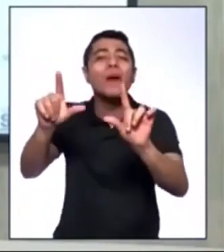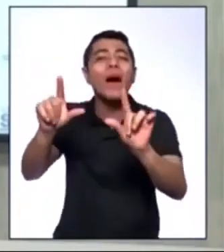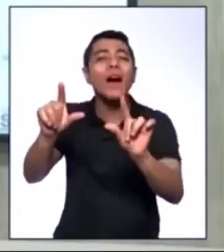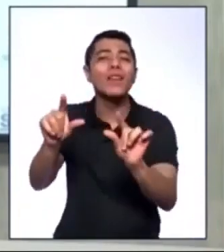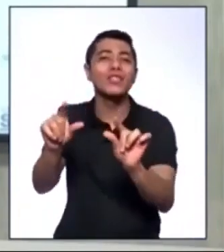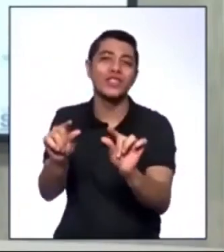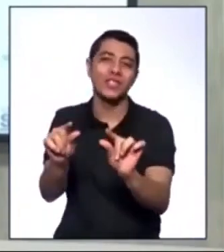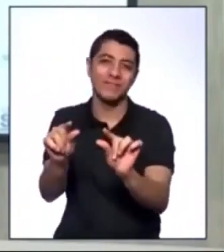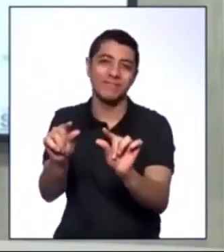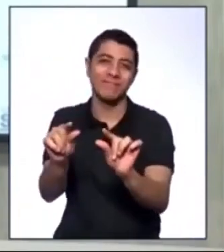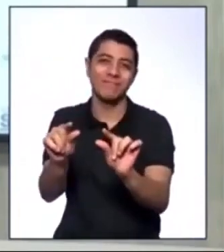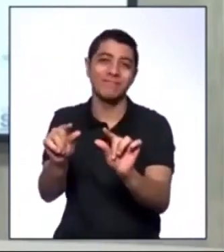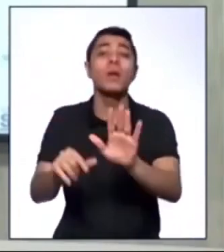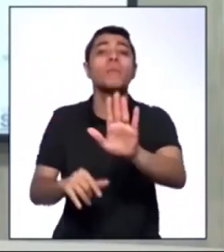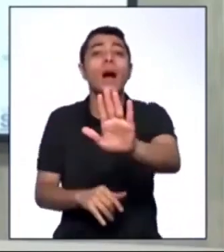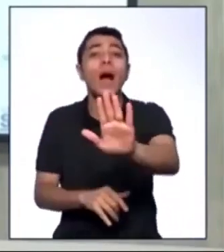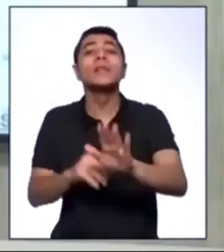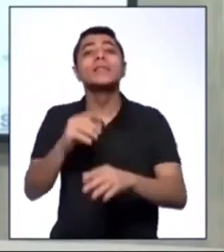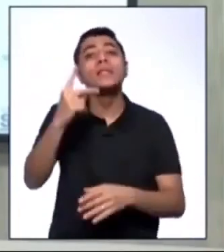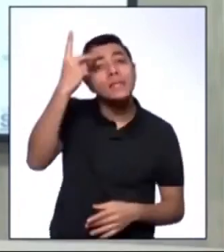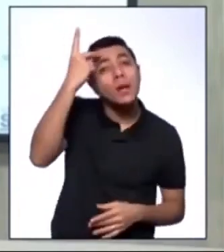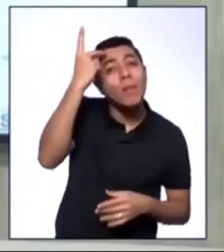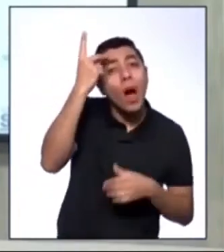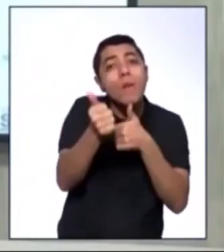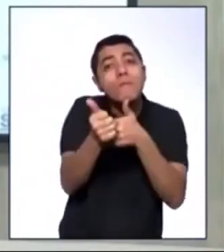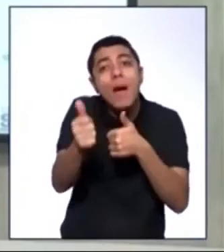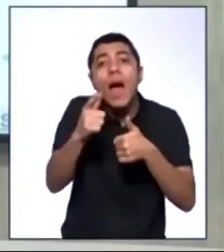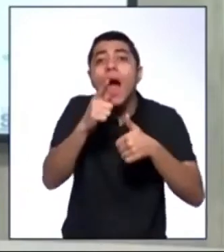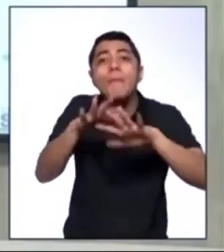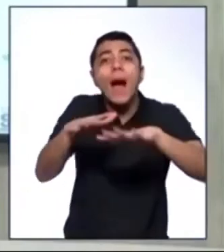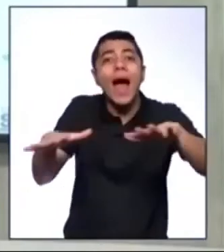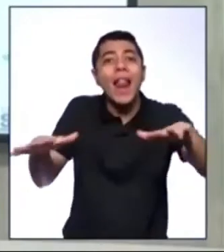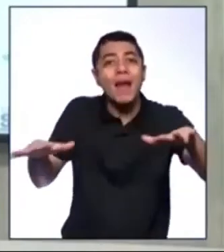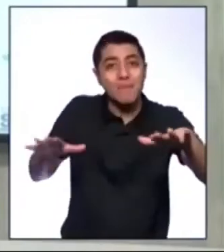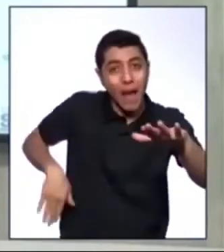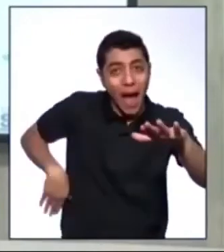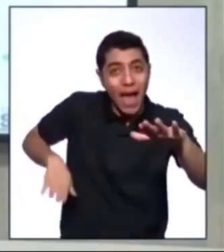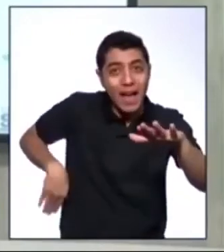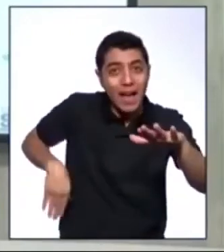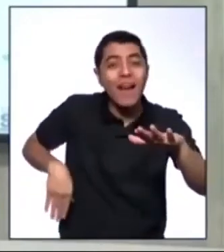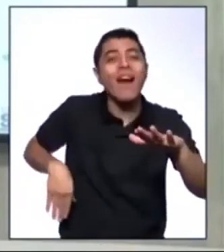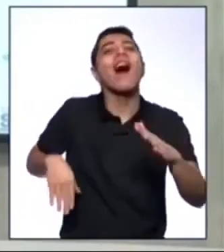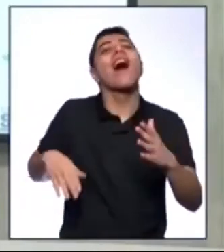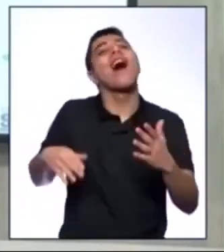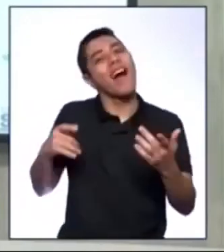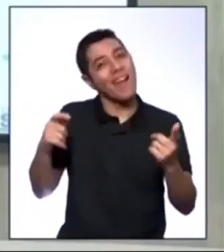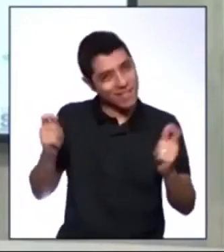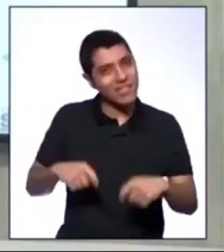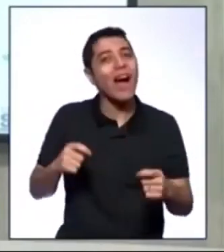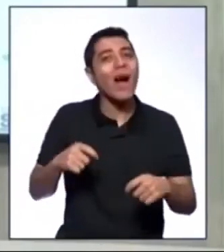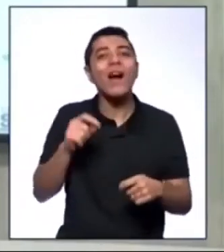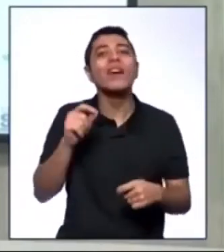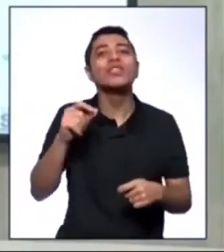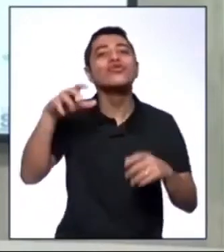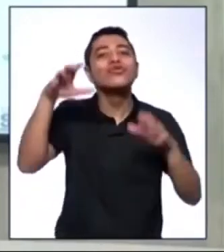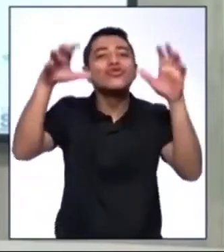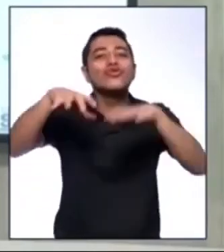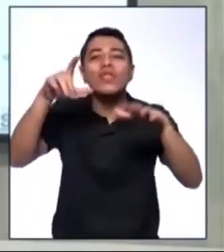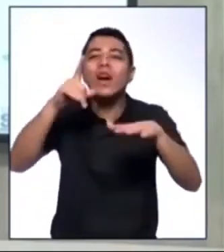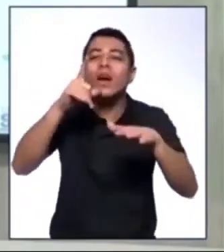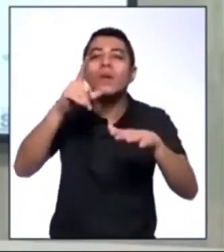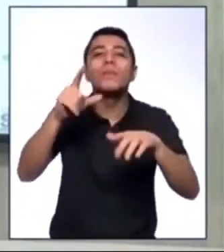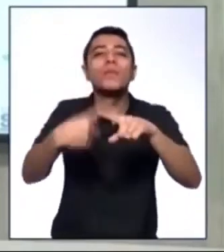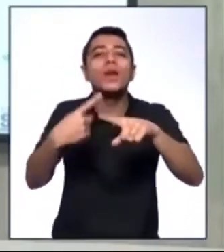São Paulo, né, a região da Serra do Mar, tem possibilidade de chuva orográfica. E aí tem uma brincadeira, né? A gente costuma dizer